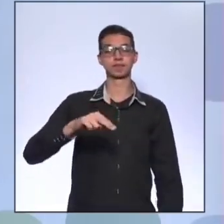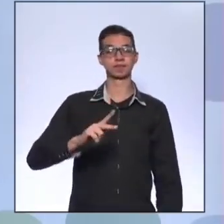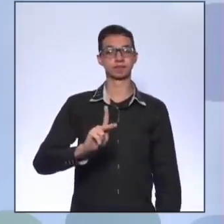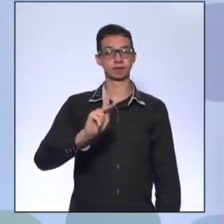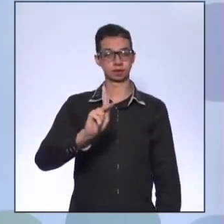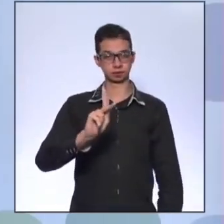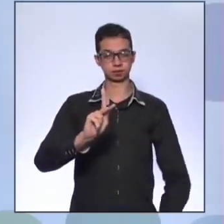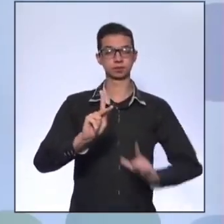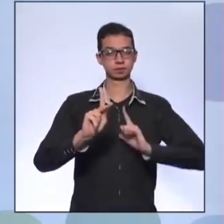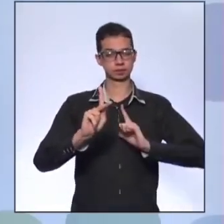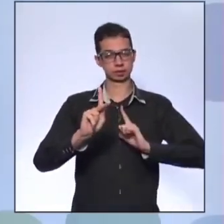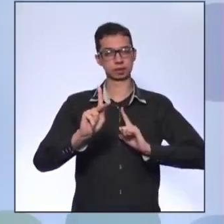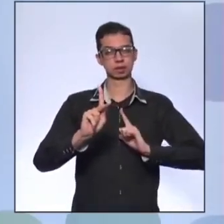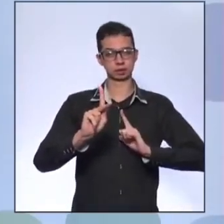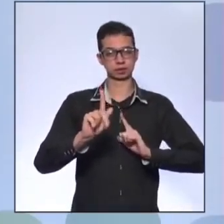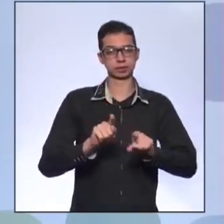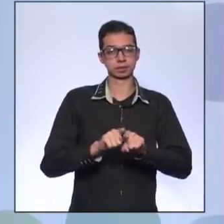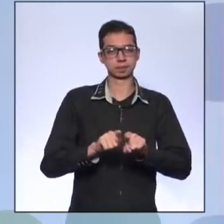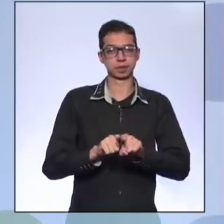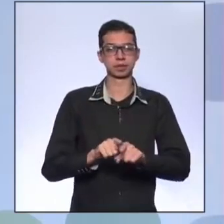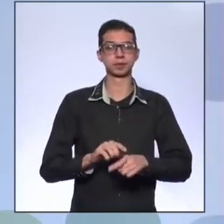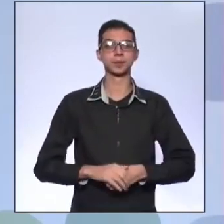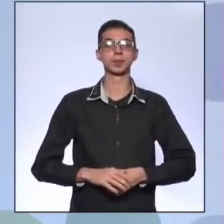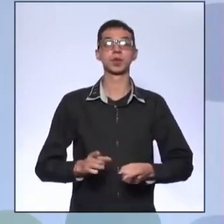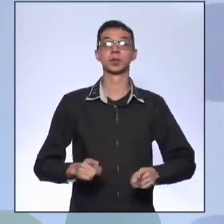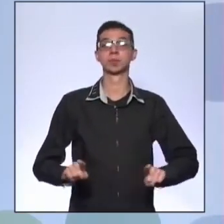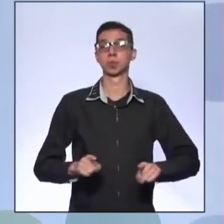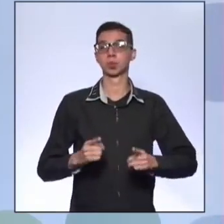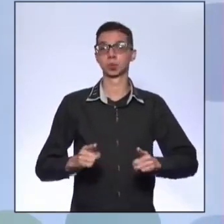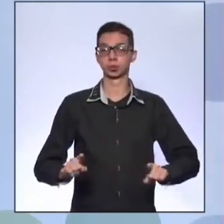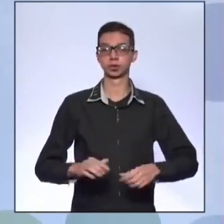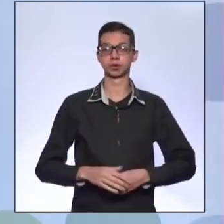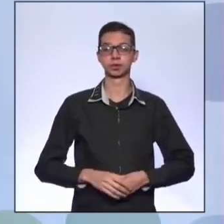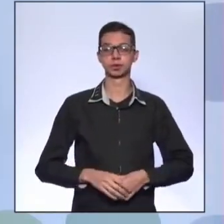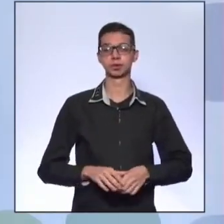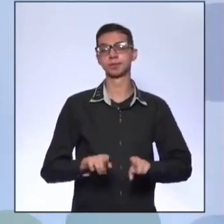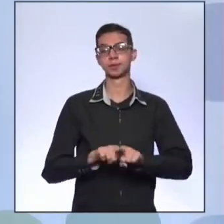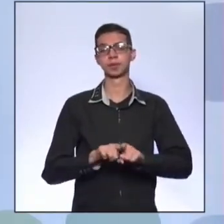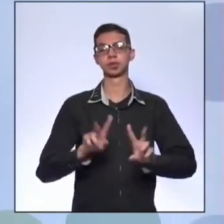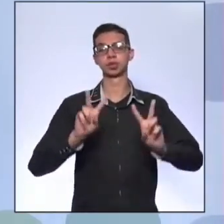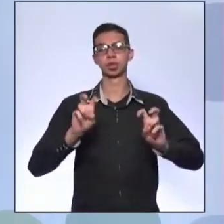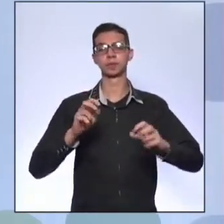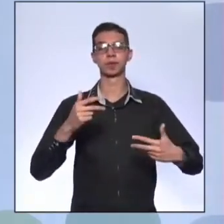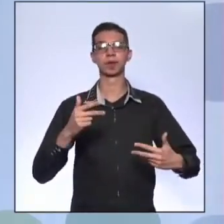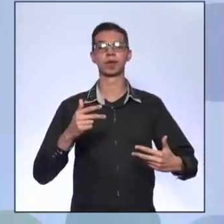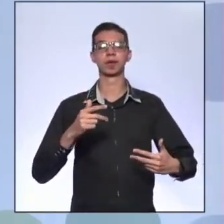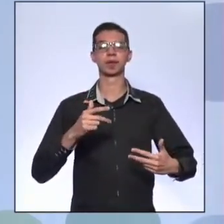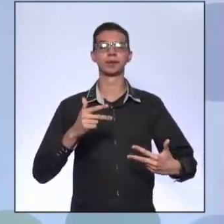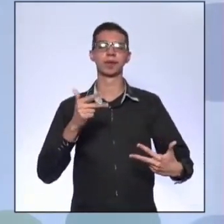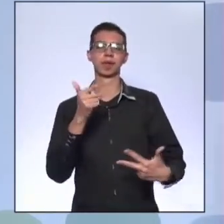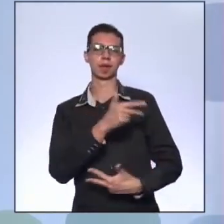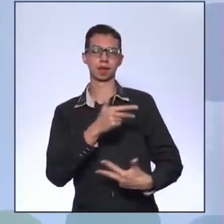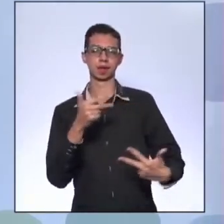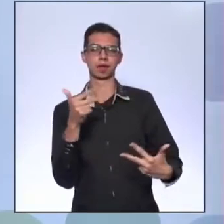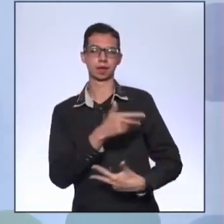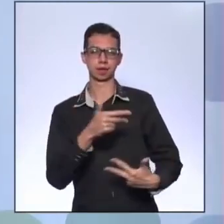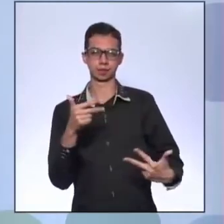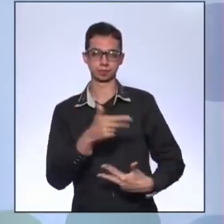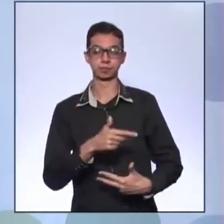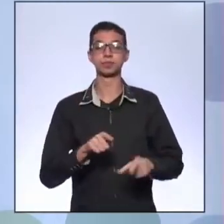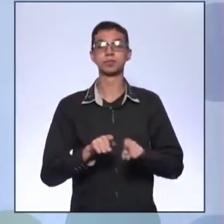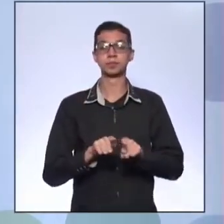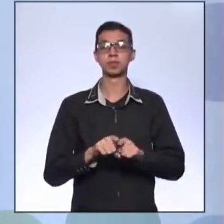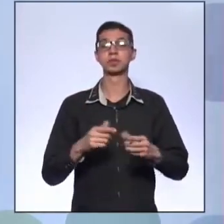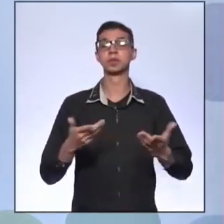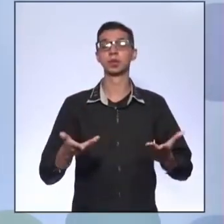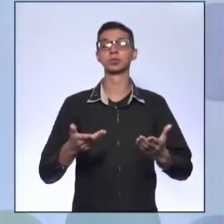tem músicas nesse estilo, e também é o rap, tá? Então, é um estilo aí que chega com força